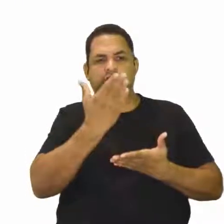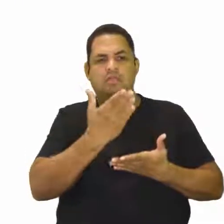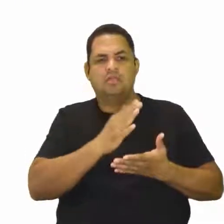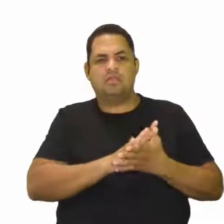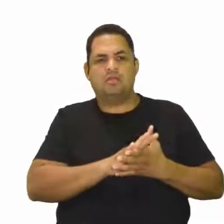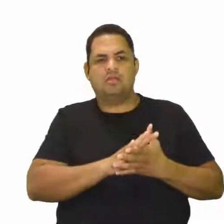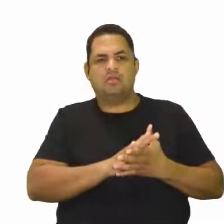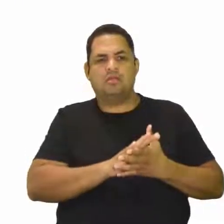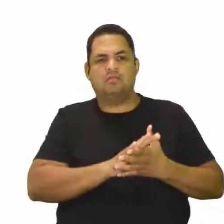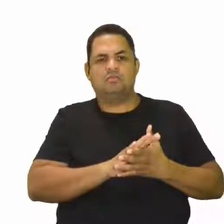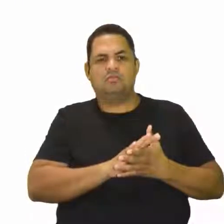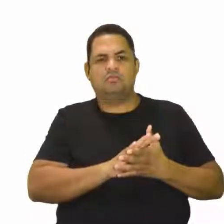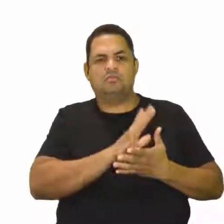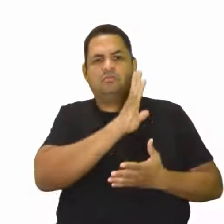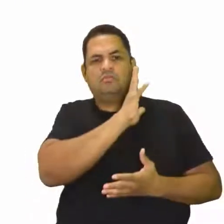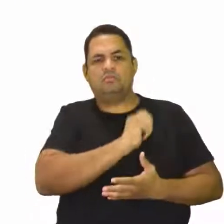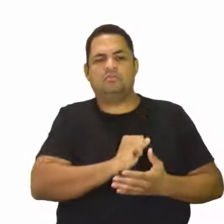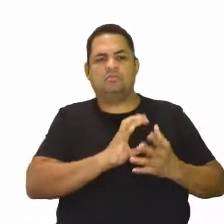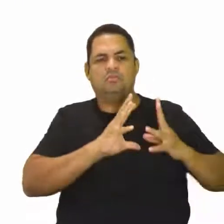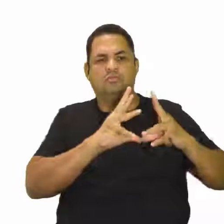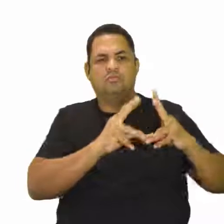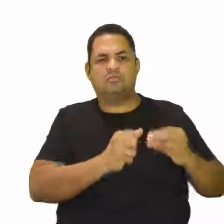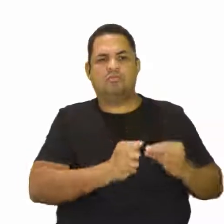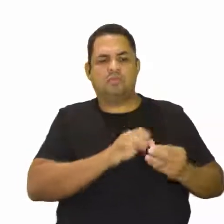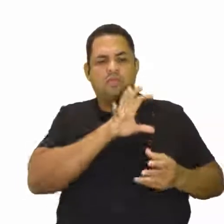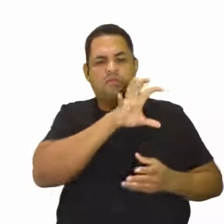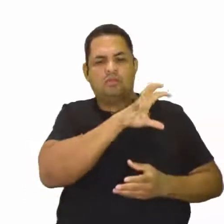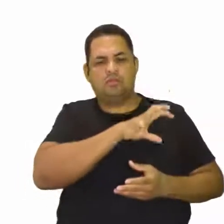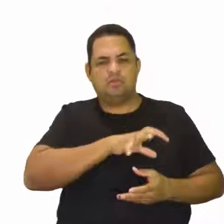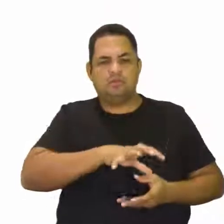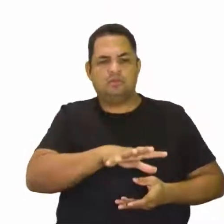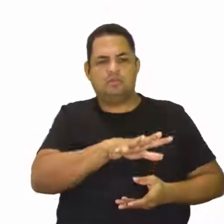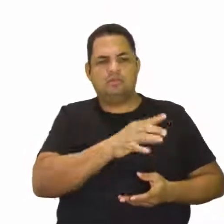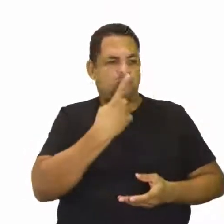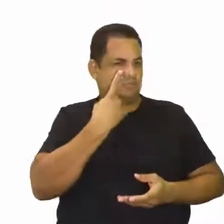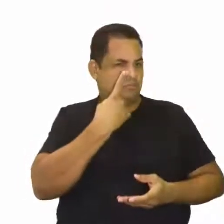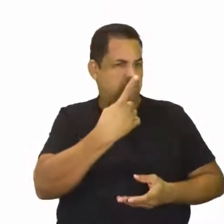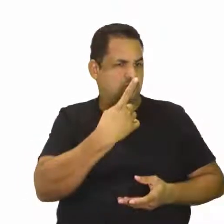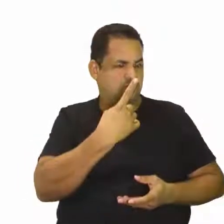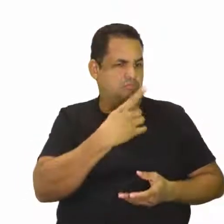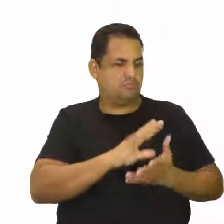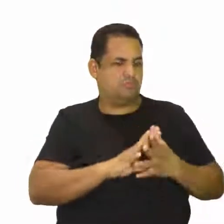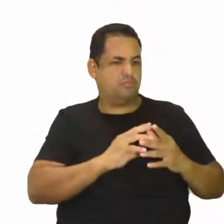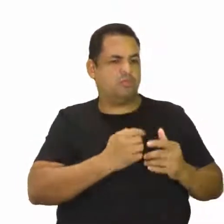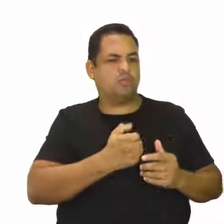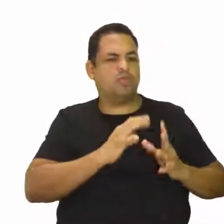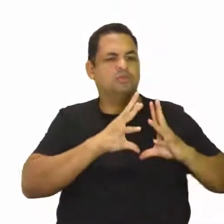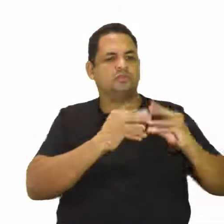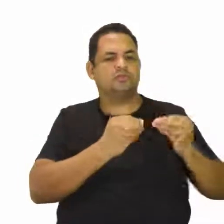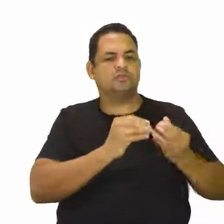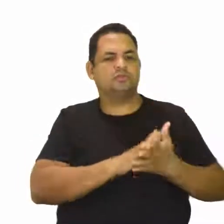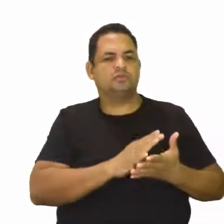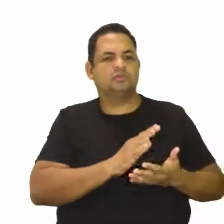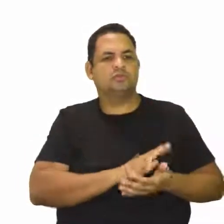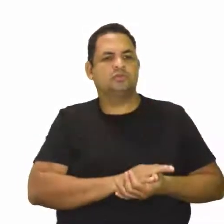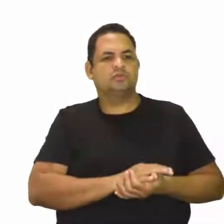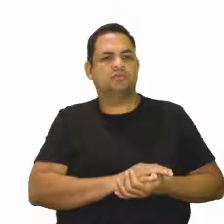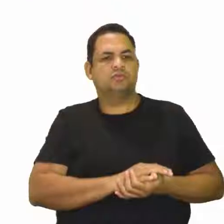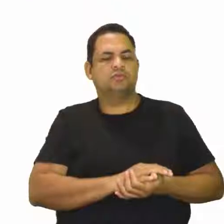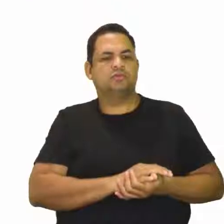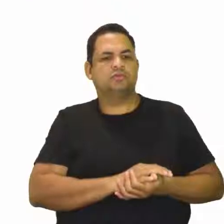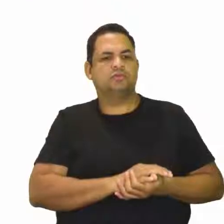palestino era de quase toda a região. Percebam vocês que estava quase toda a região. O assentamento